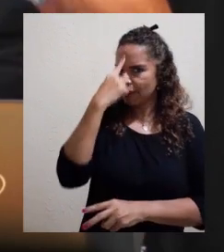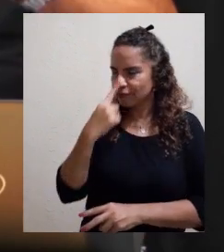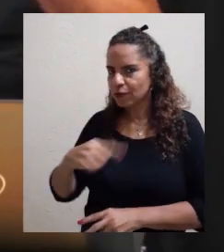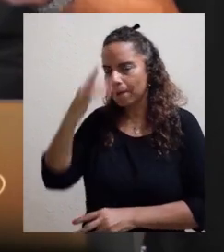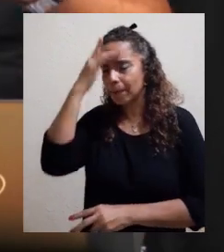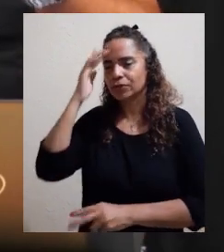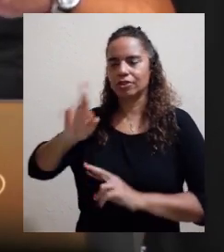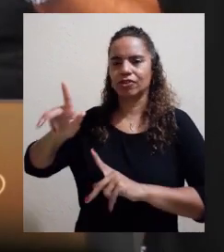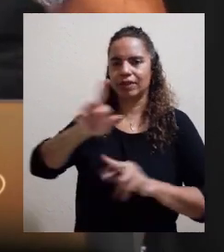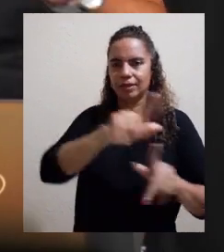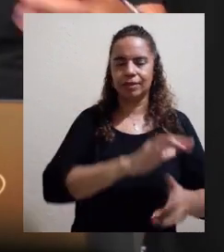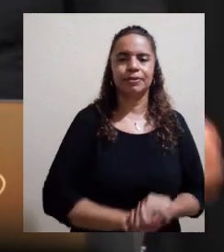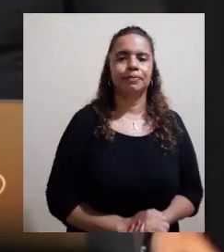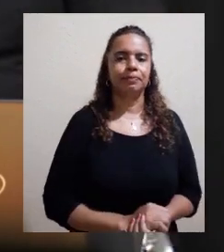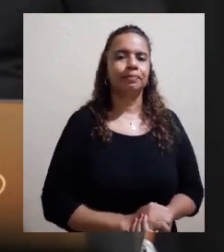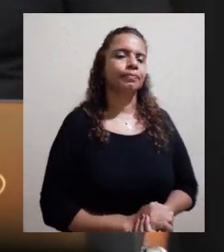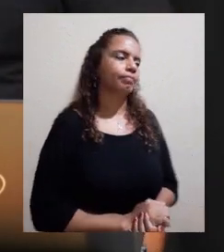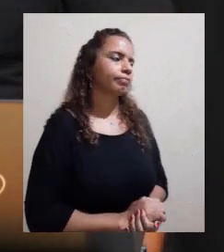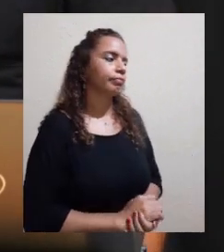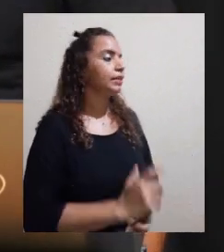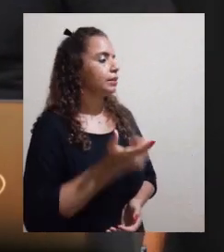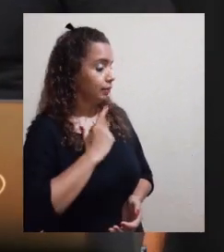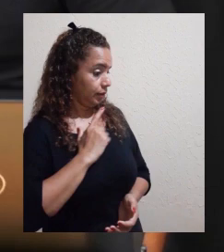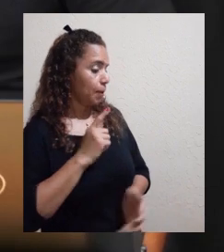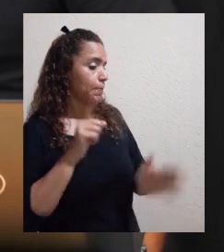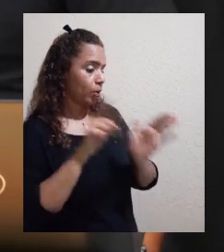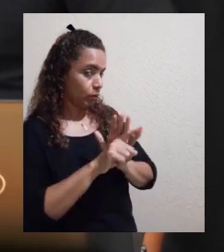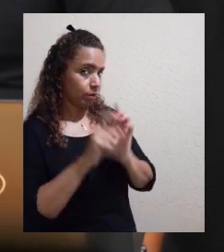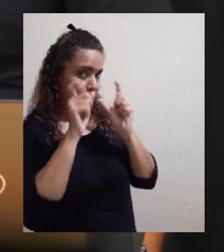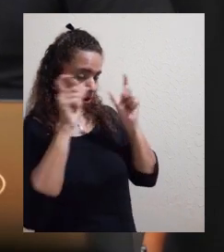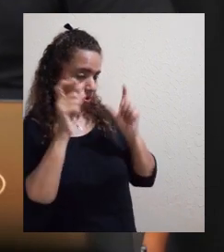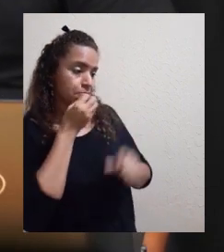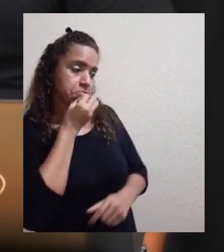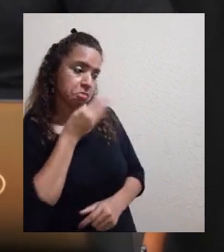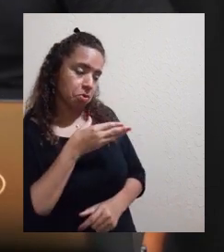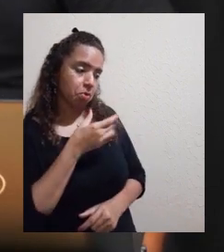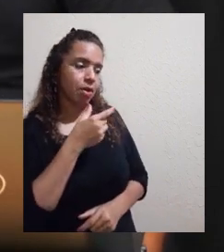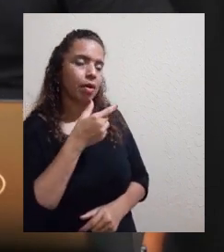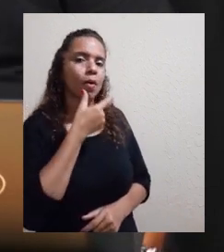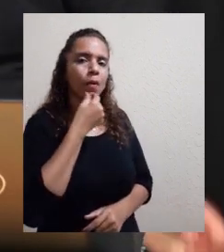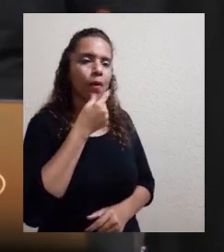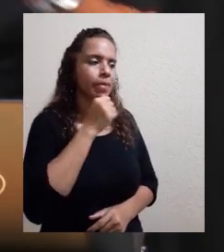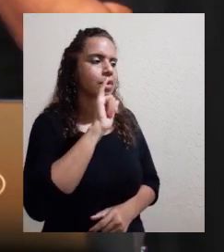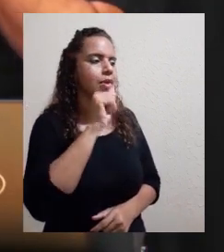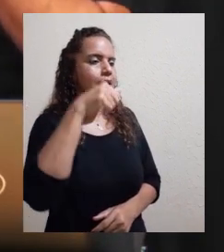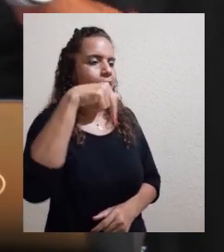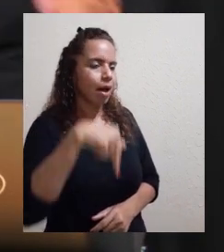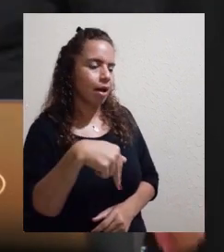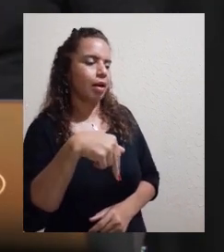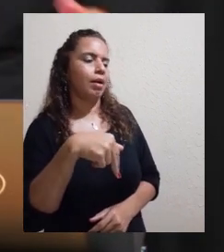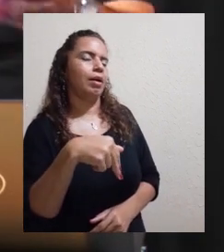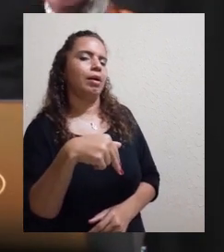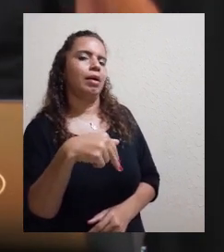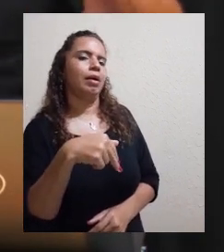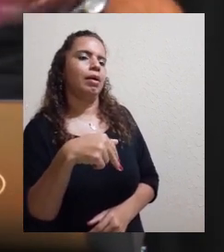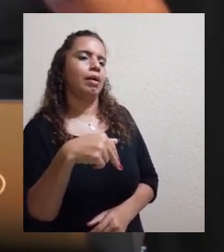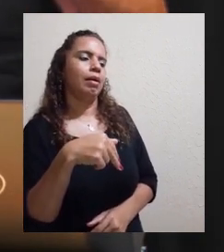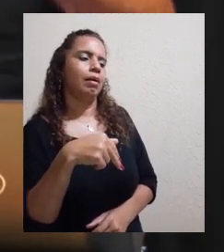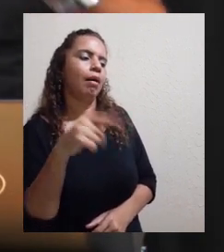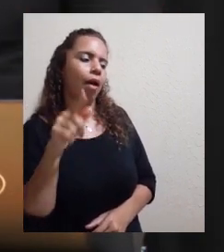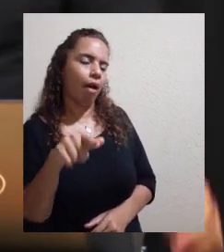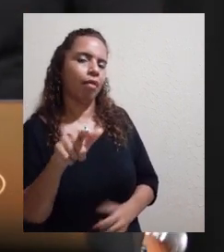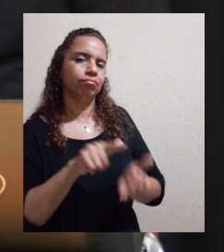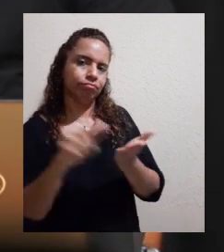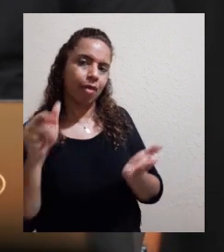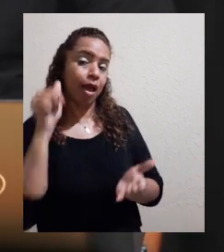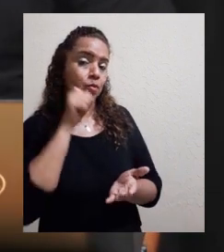a aparecer muita dúvida, muitas questõezinhas, mas eu tenho uma bem interessante aqui do Ian Gomes, jornalista. Aí colocou aqui mulher por causa